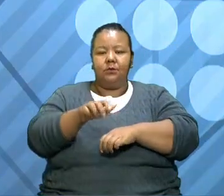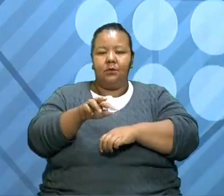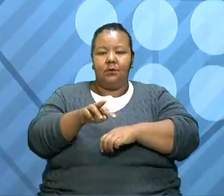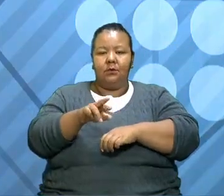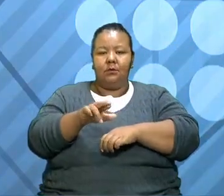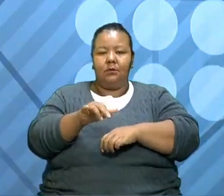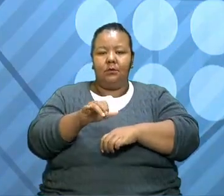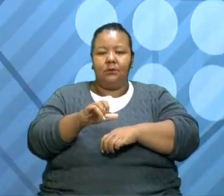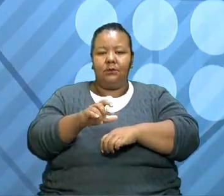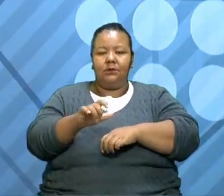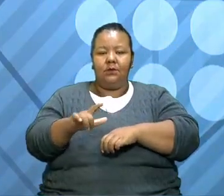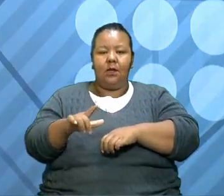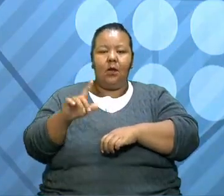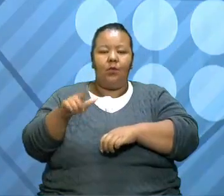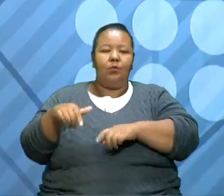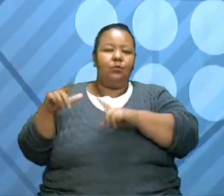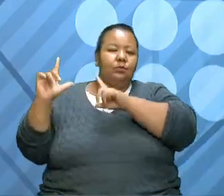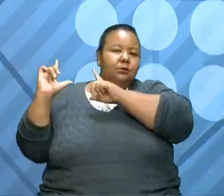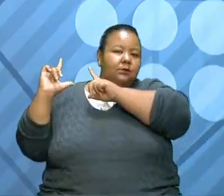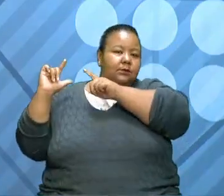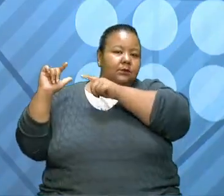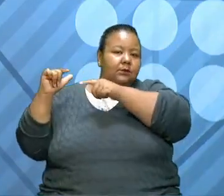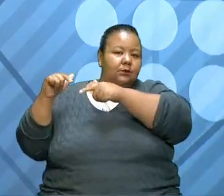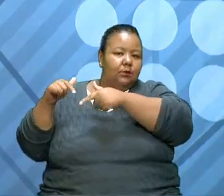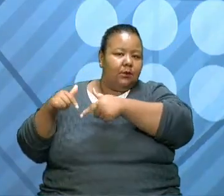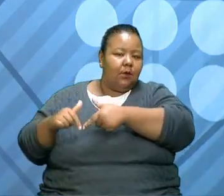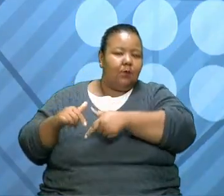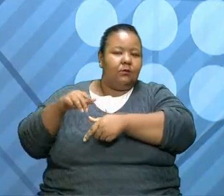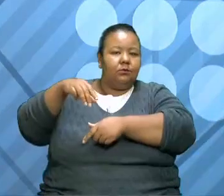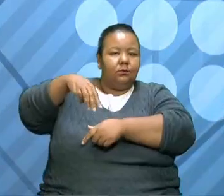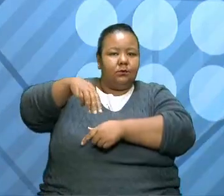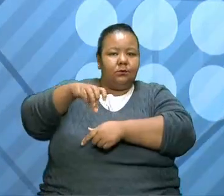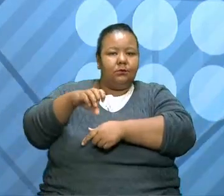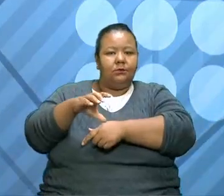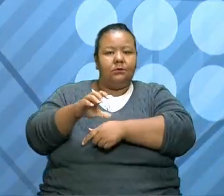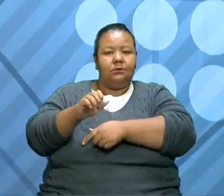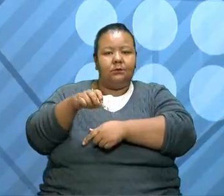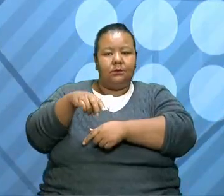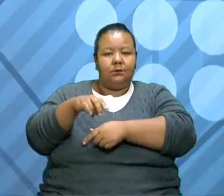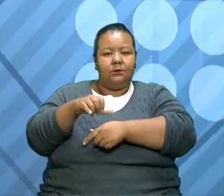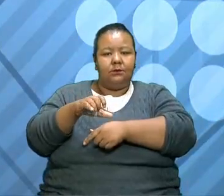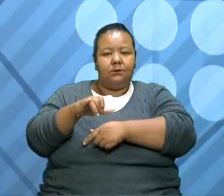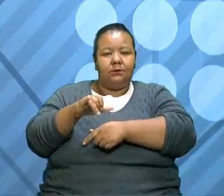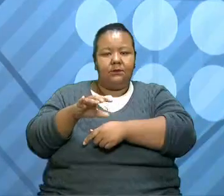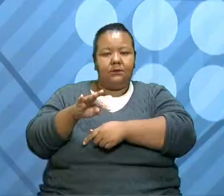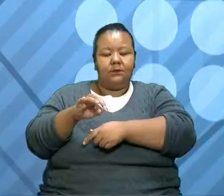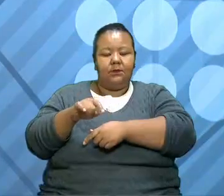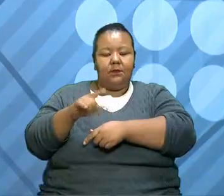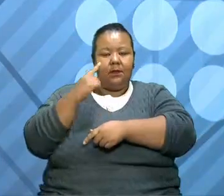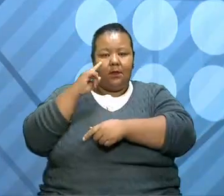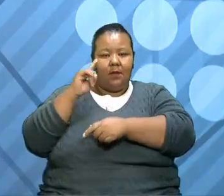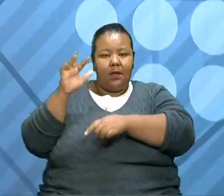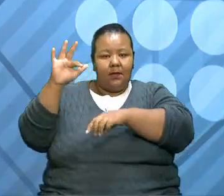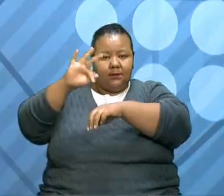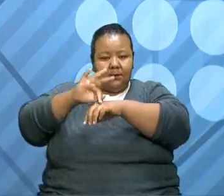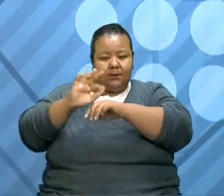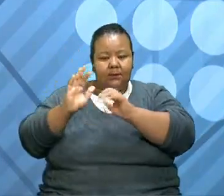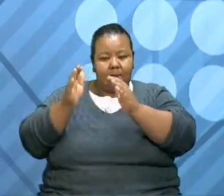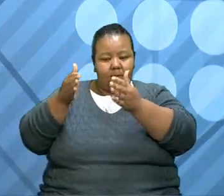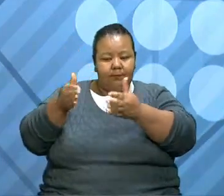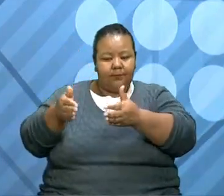estrutura tradicionalista, eu tenho a minha estrutura mecanicista, não tenho? Que é com base na centralizada. E minha estrutura orgânica,